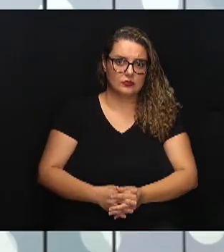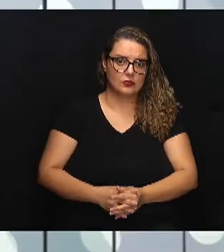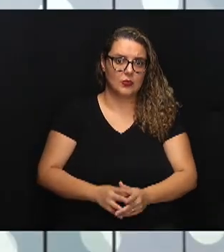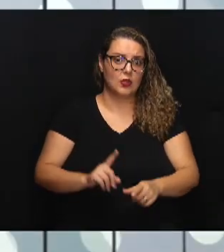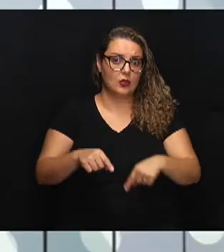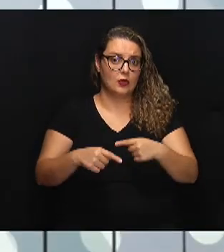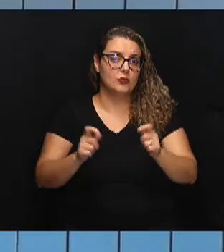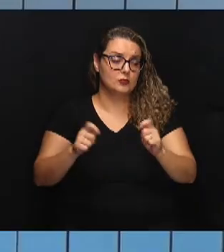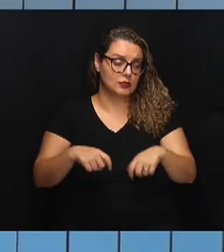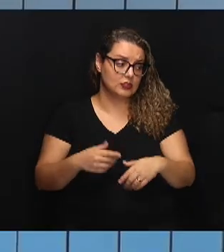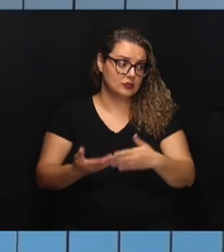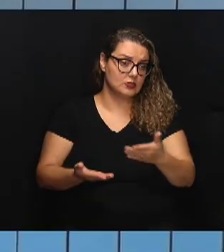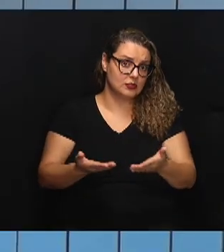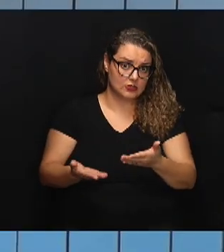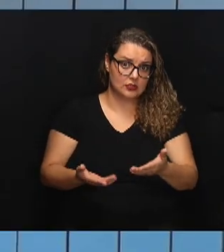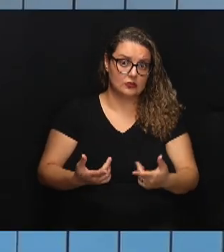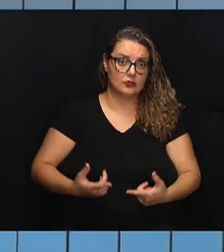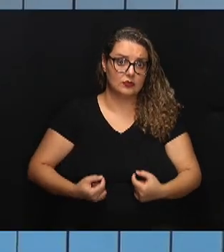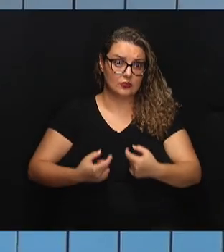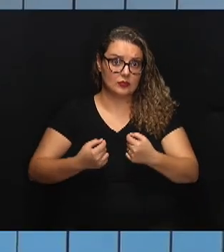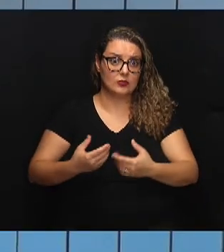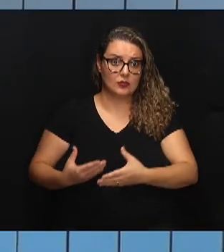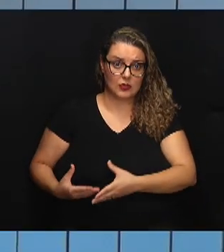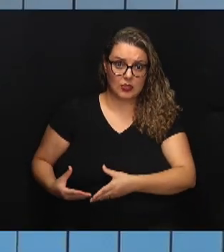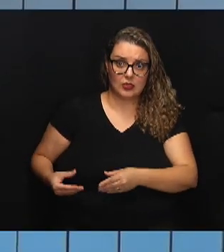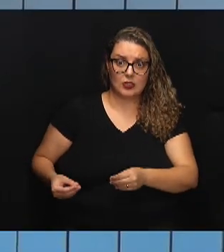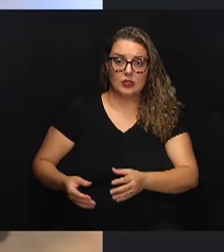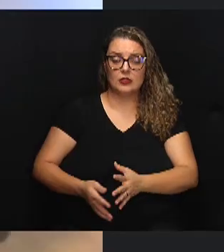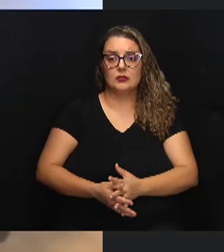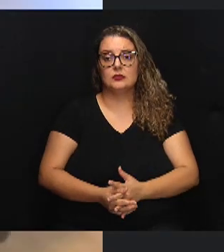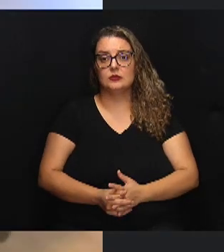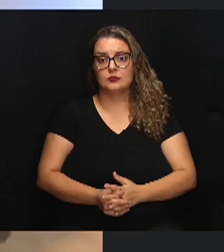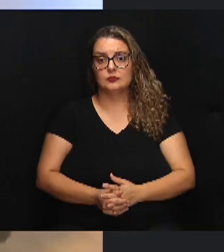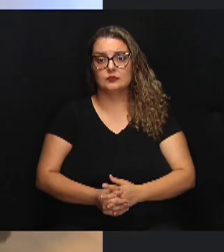possíveis tratamentos para o câncer de pâncreas?